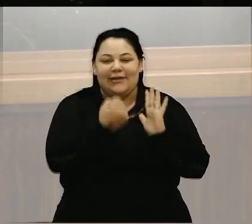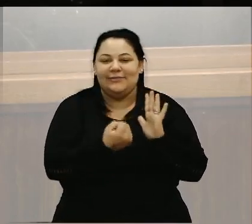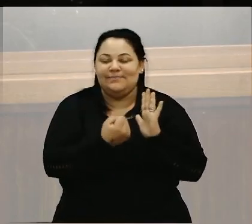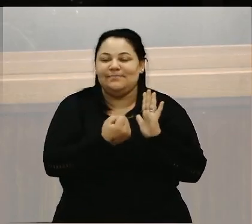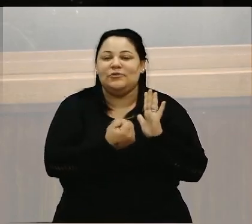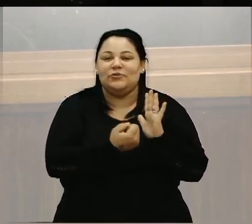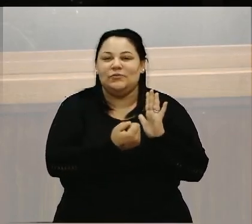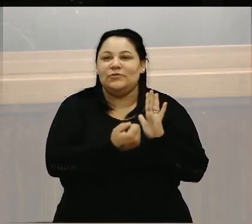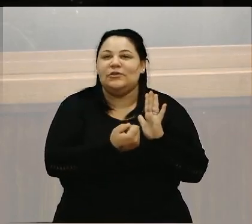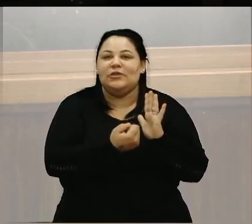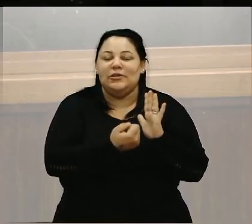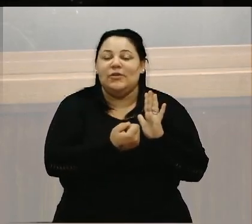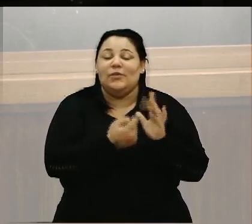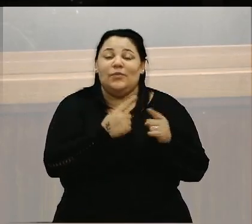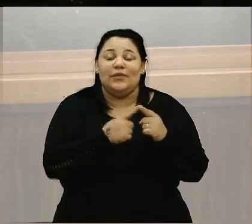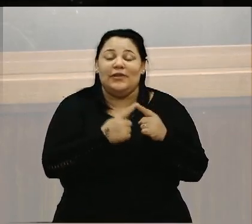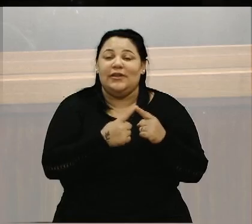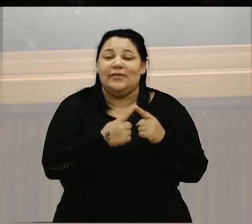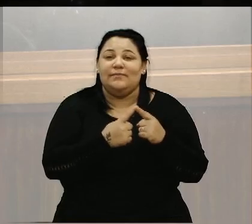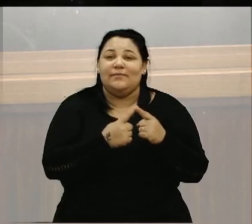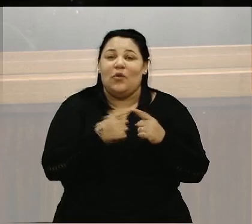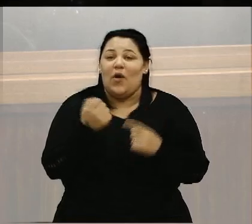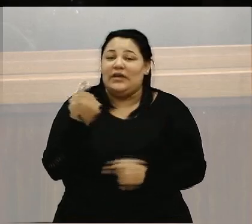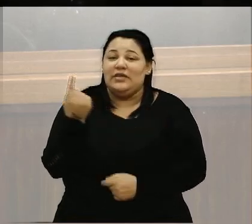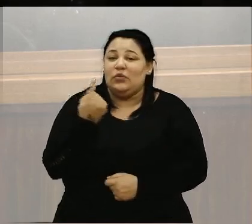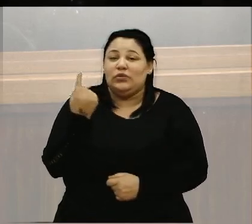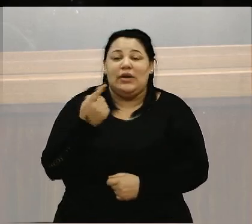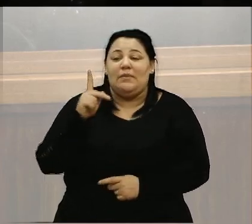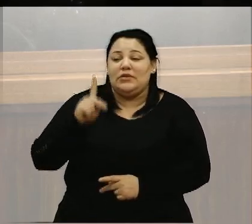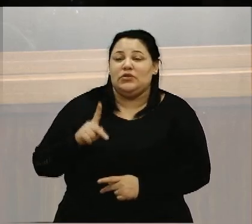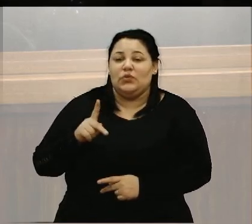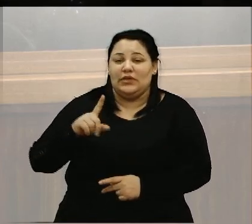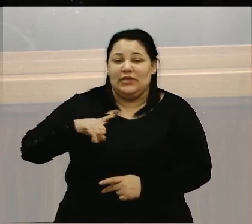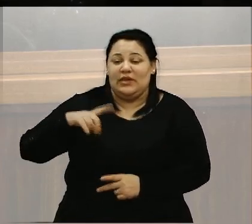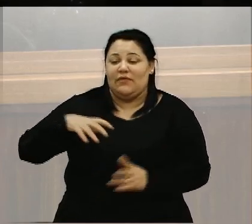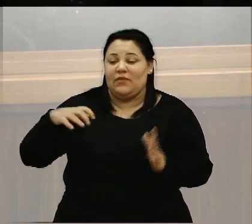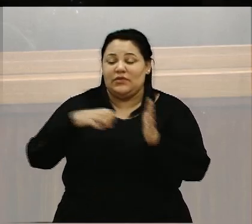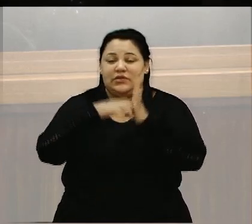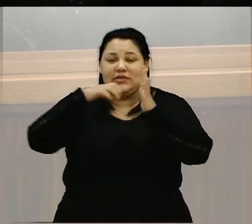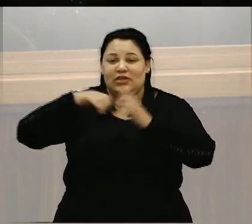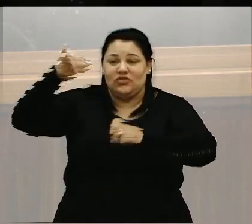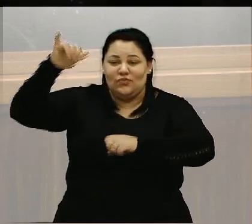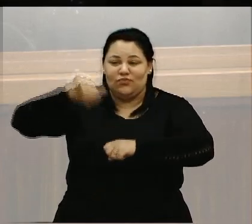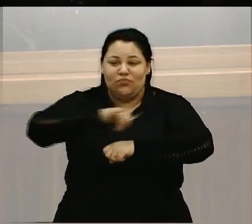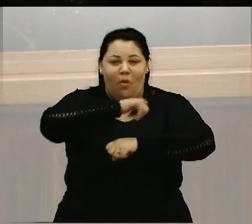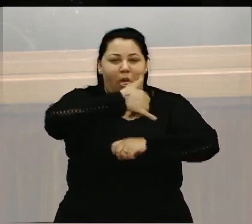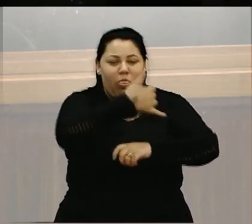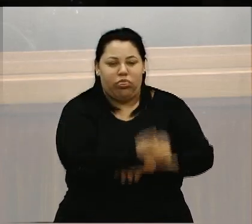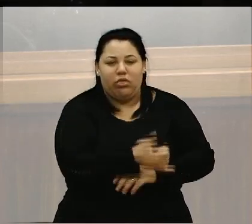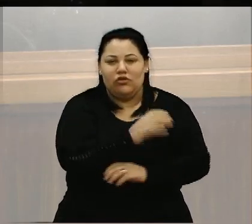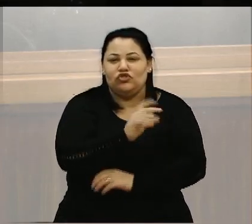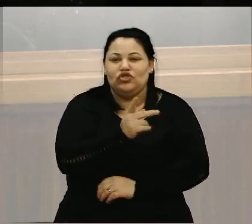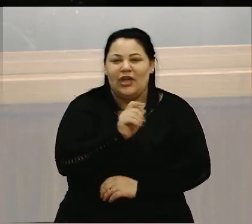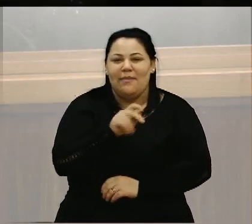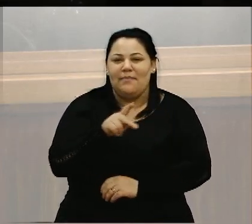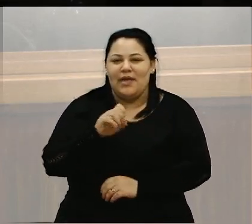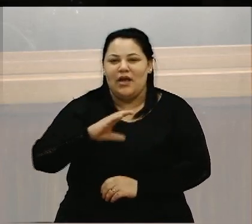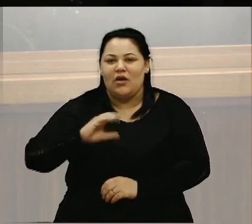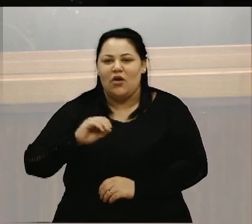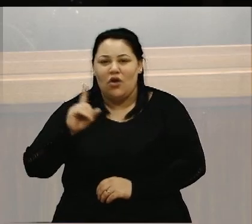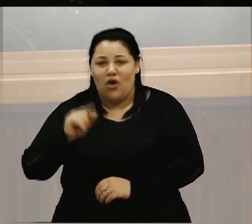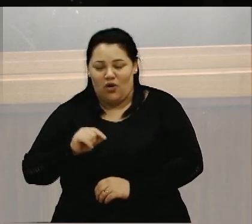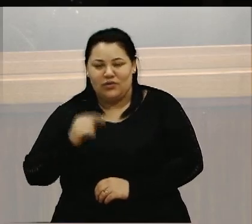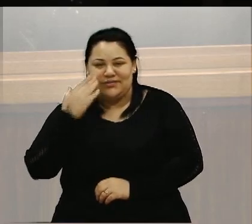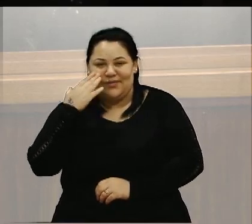poucos sobreviventes do acidente aéreo que ocorreu com a Chapecoense. Era dado como